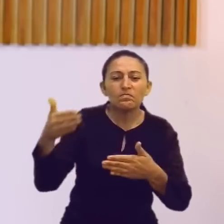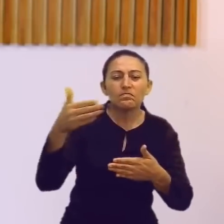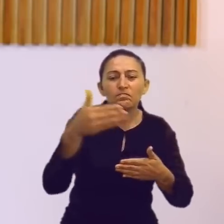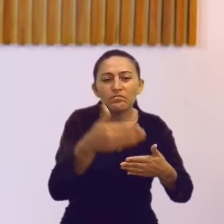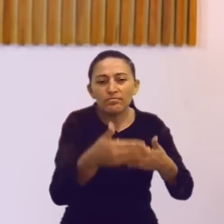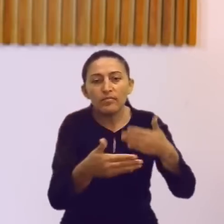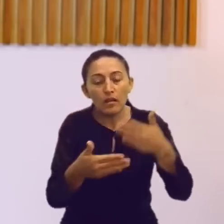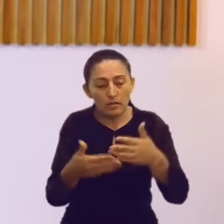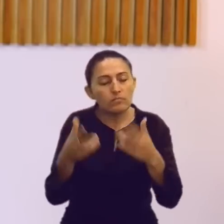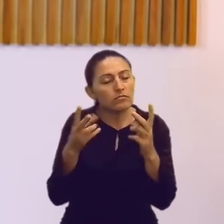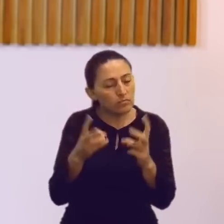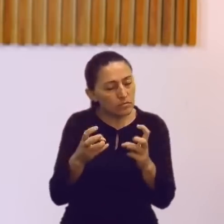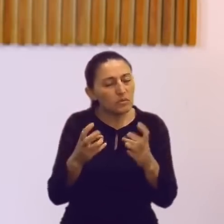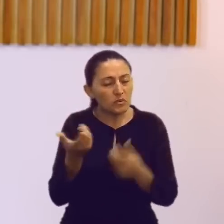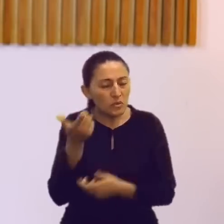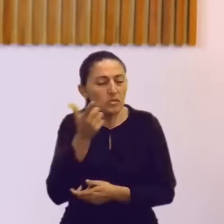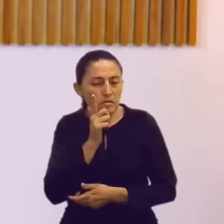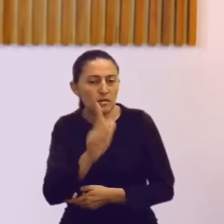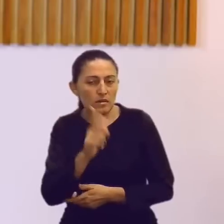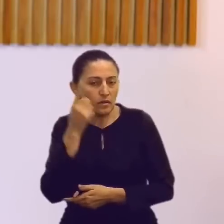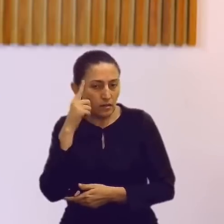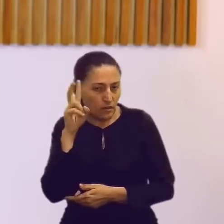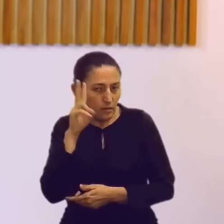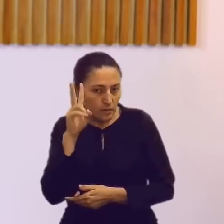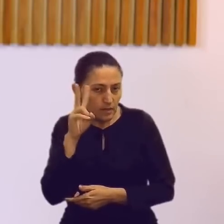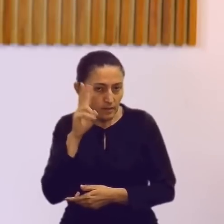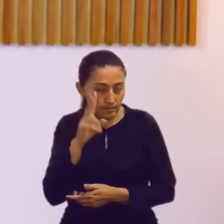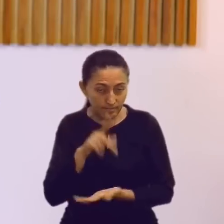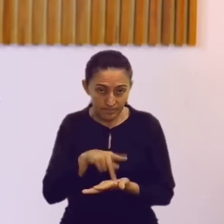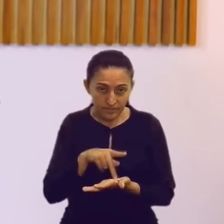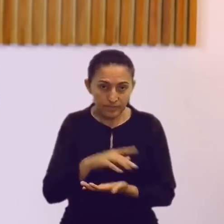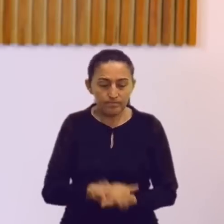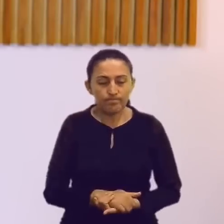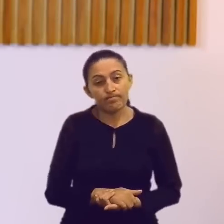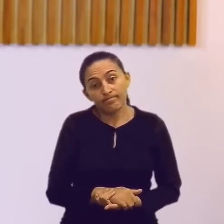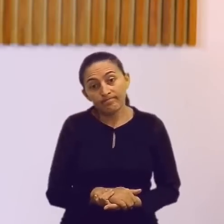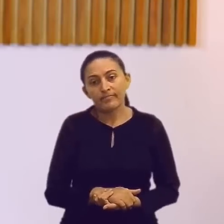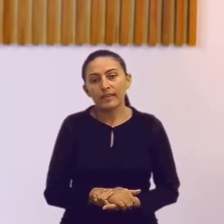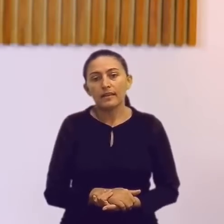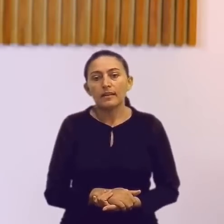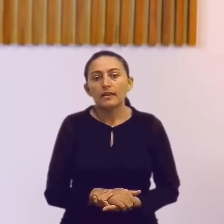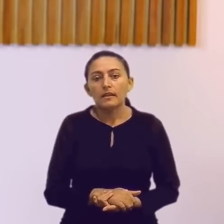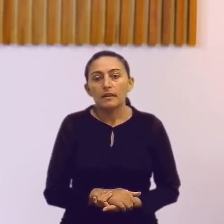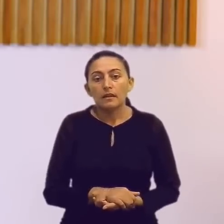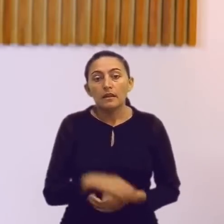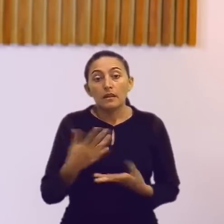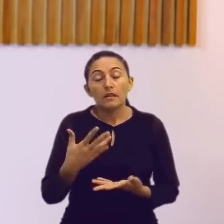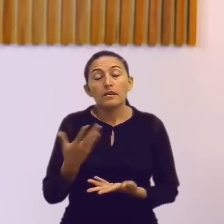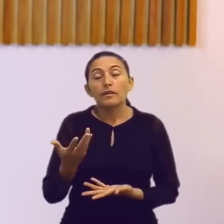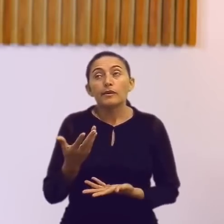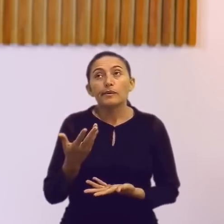identificar algumas situações assim, não é mesmo? Olha, uma certa